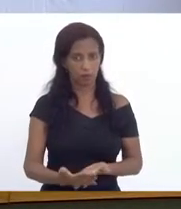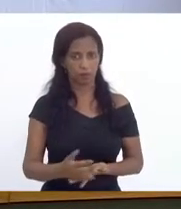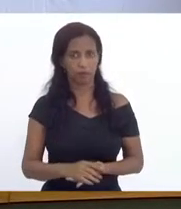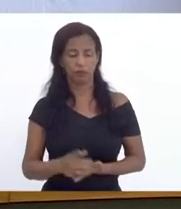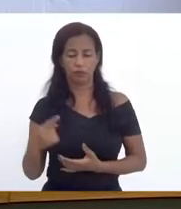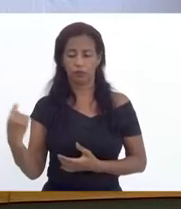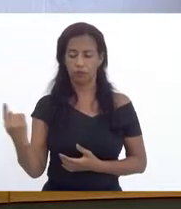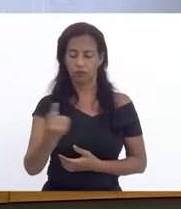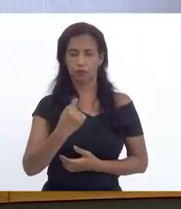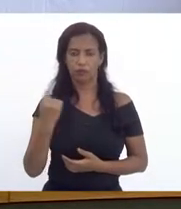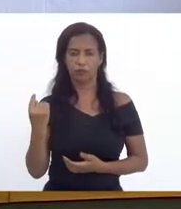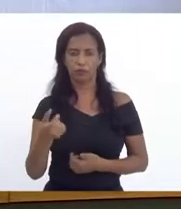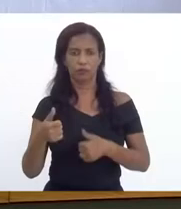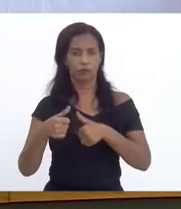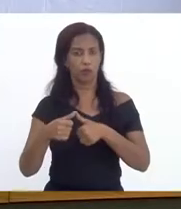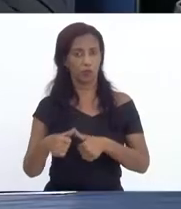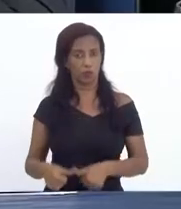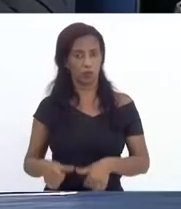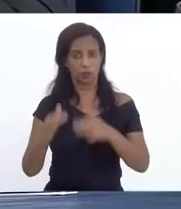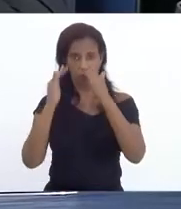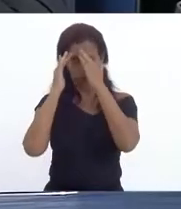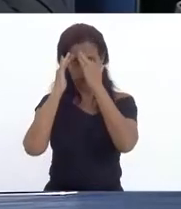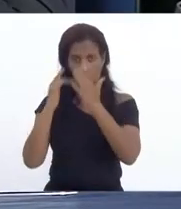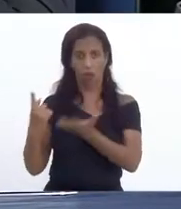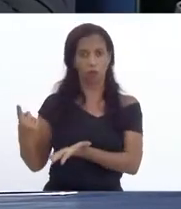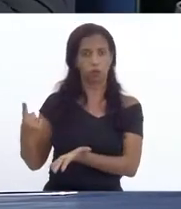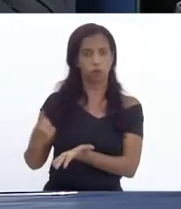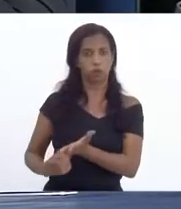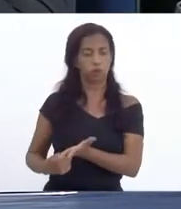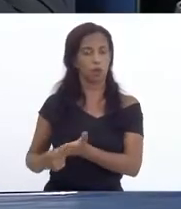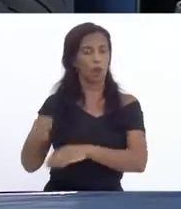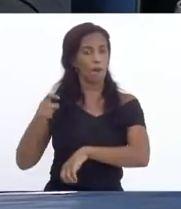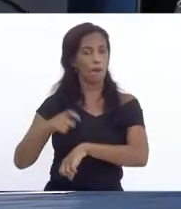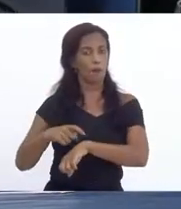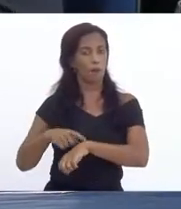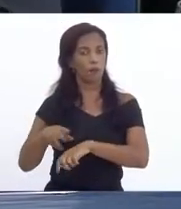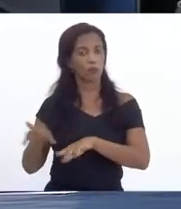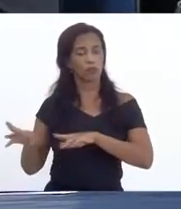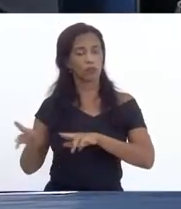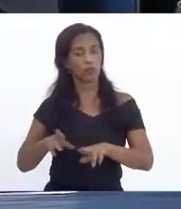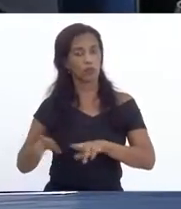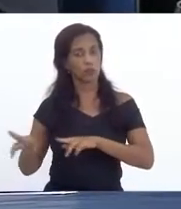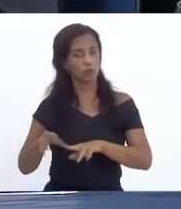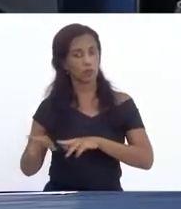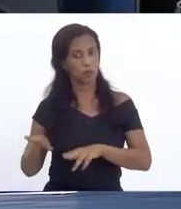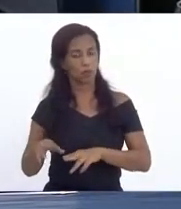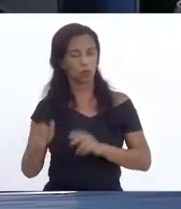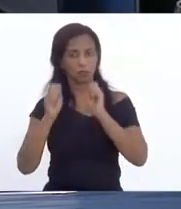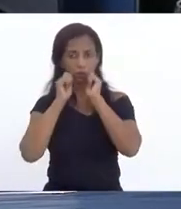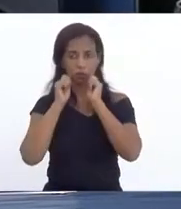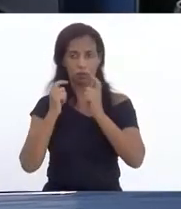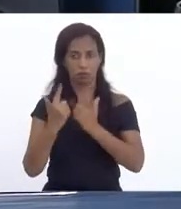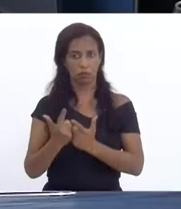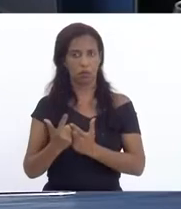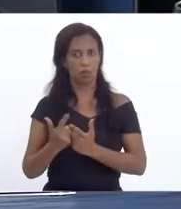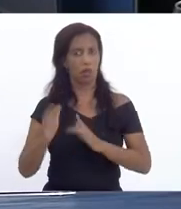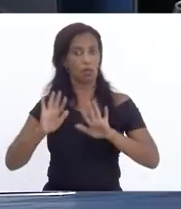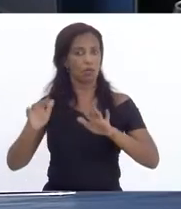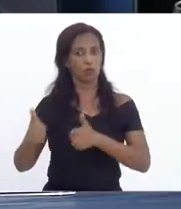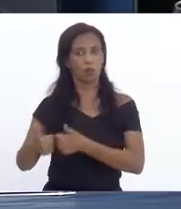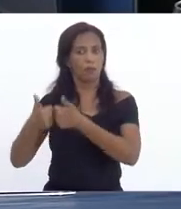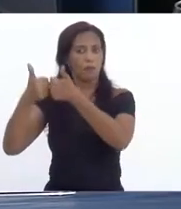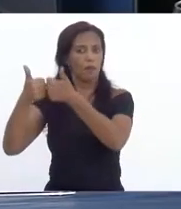nós estamos cumprindo um momento de transição na Assembleia. Não somos melhores do que